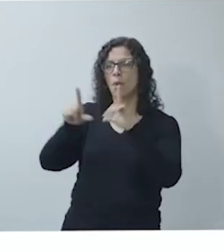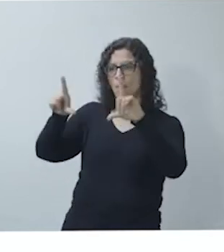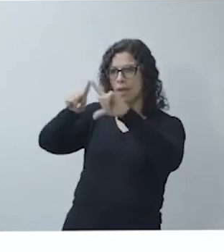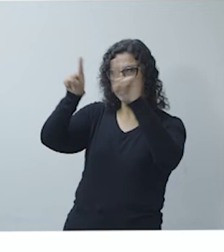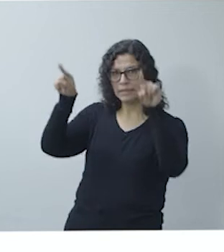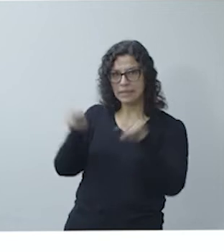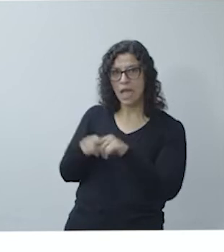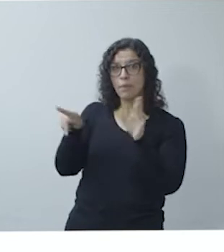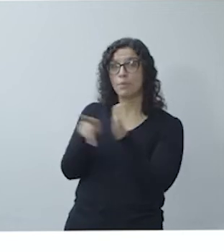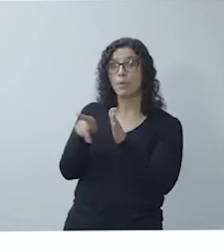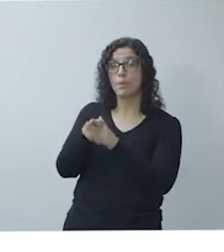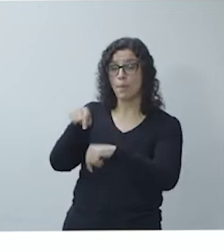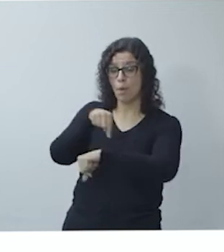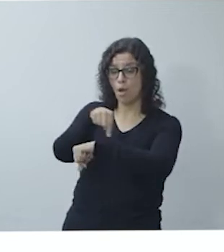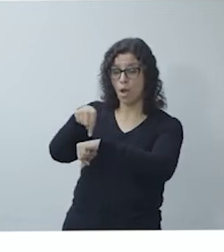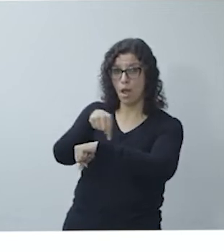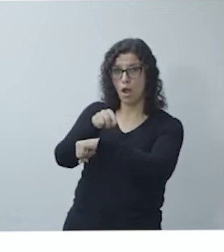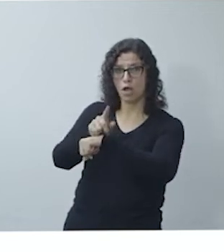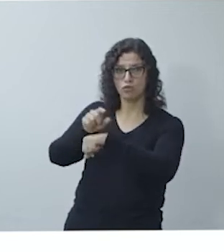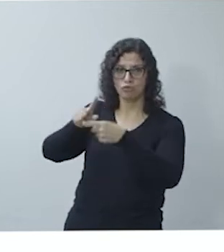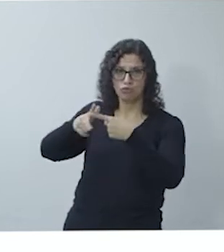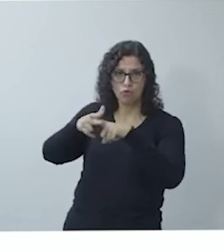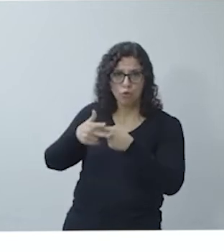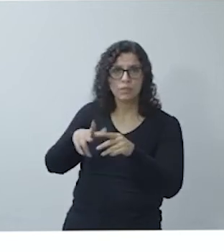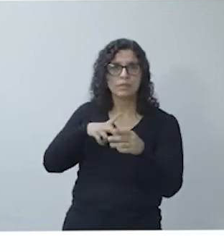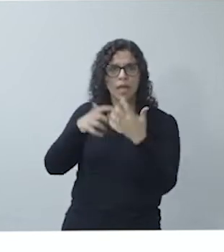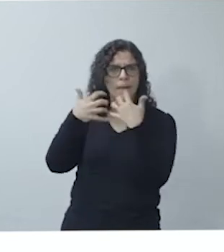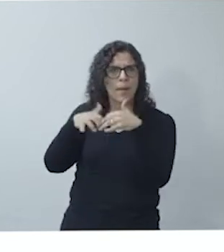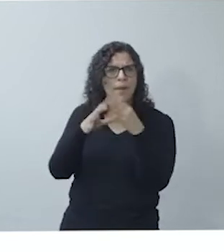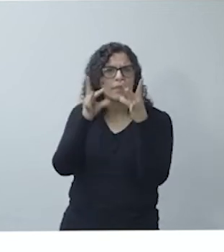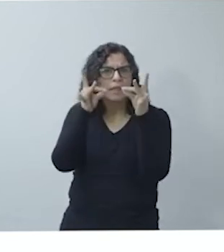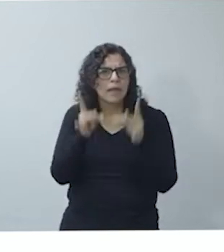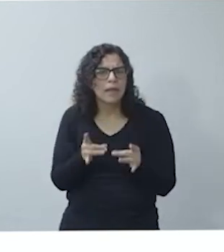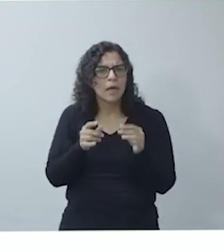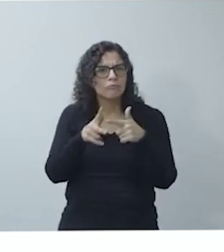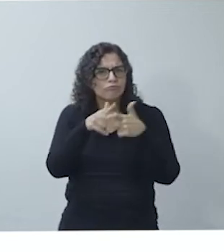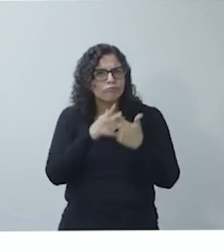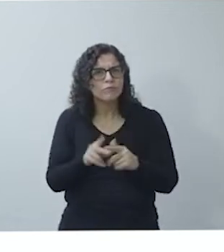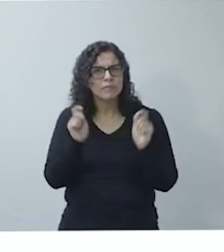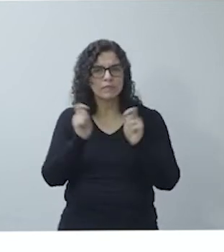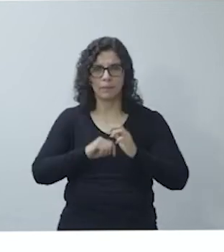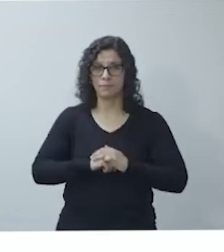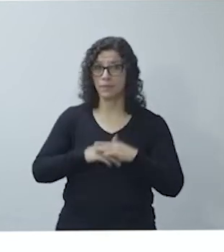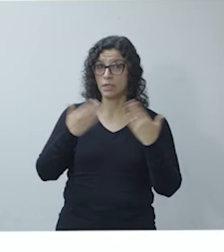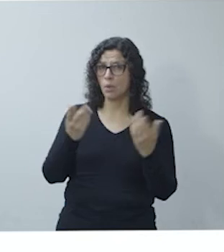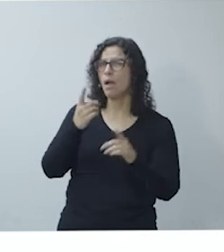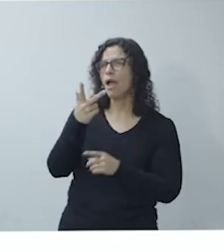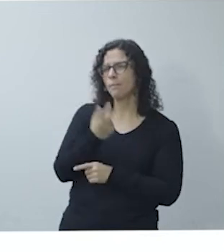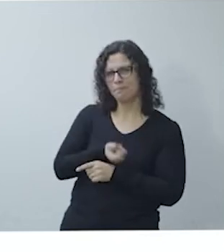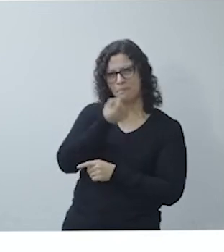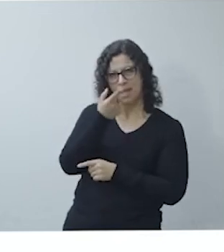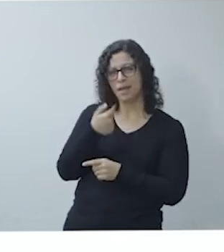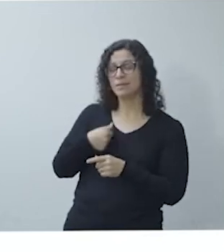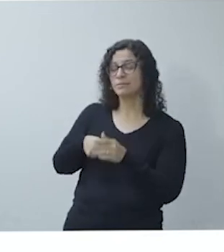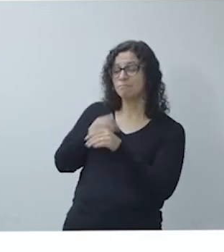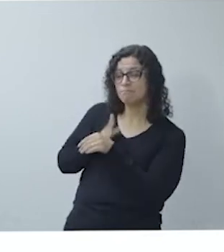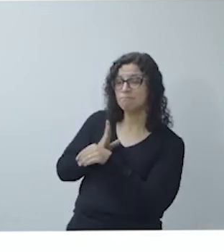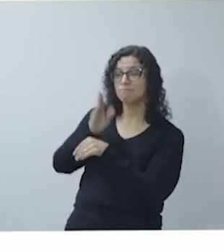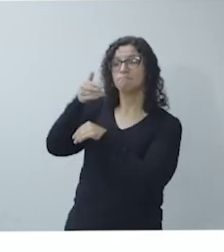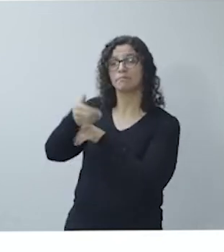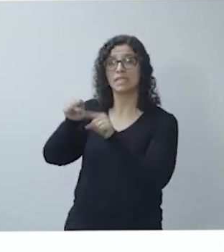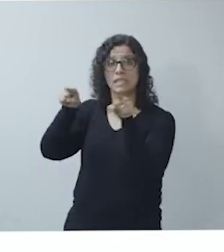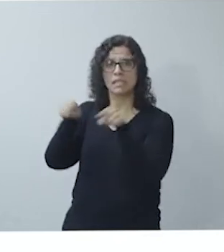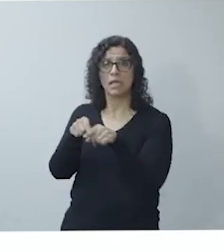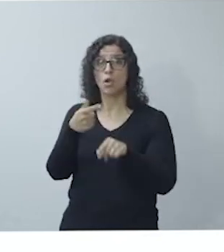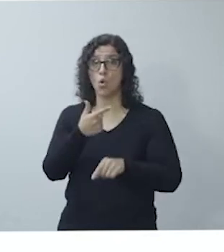uma relojoaria e outros maquinismos delicados de precisão. Achou graça e entrou. Um